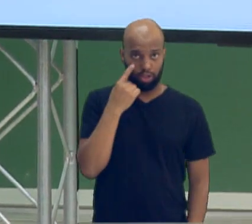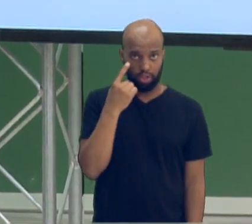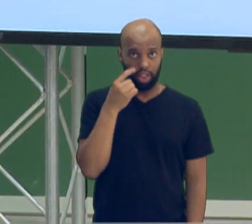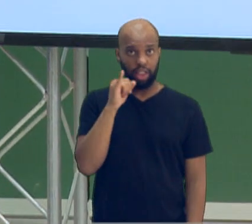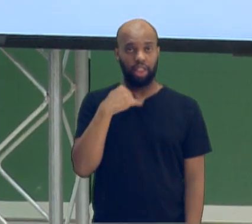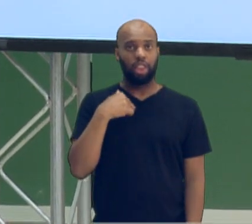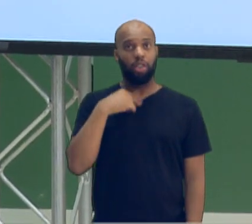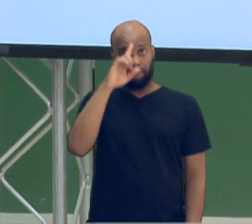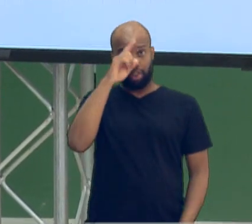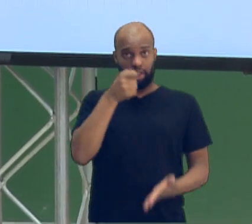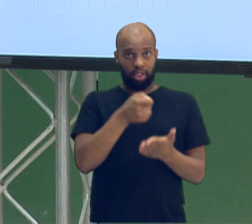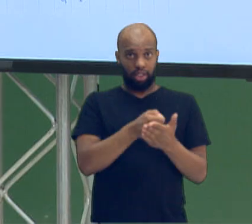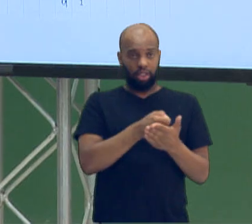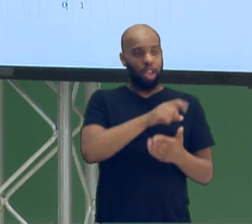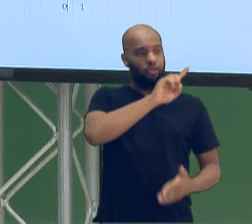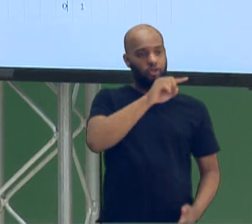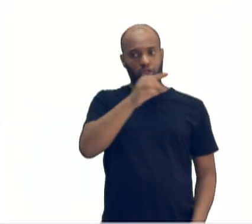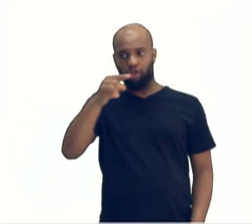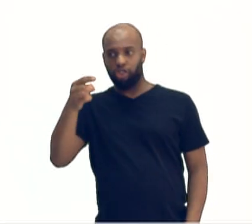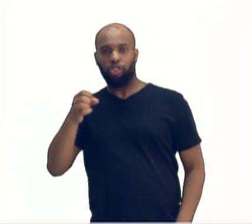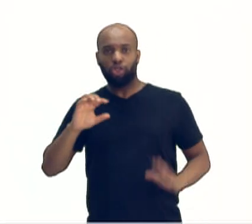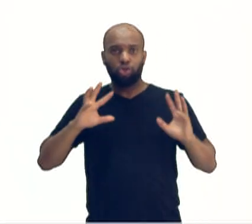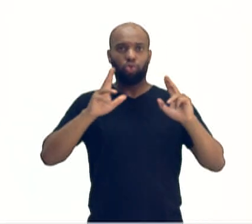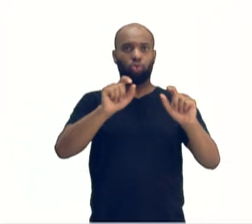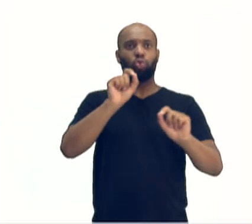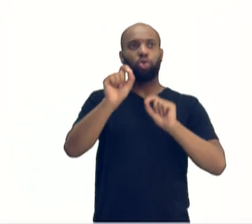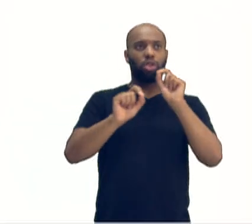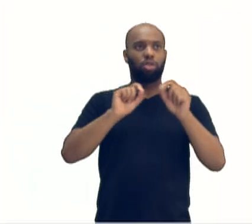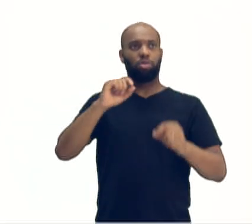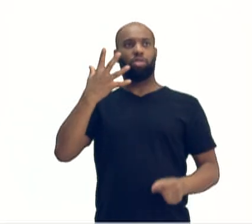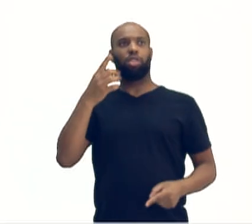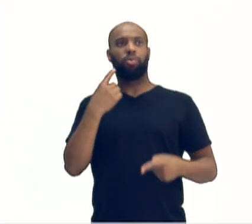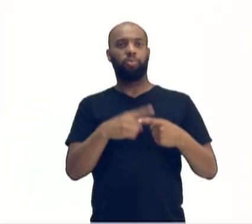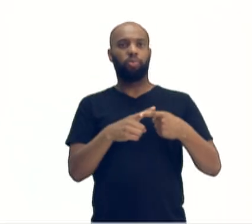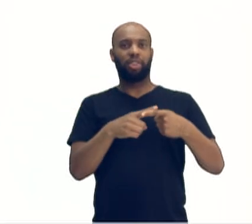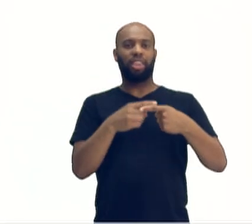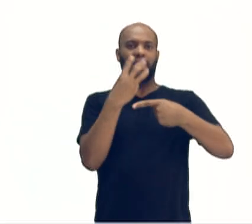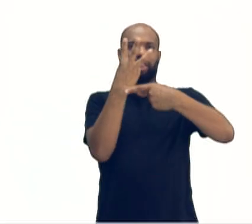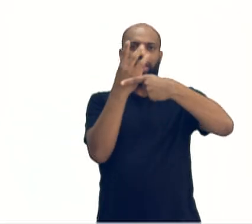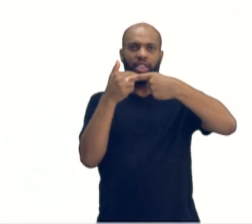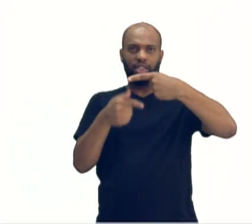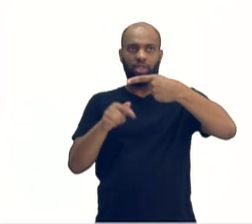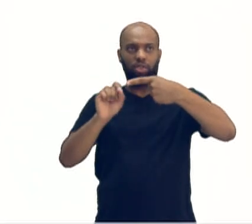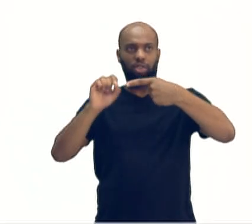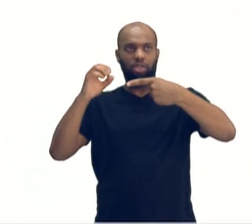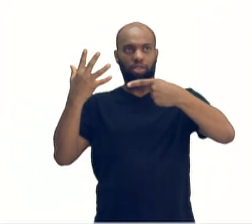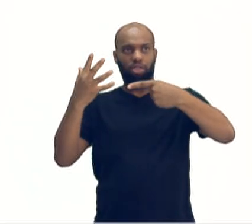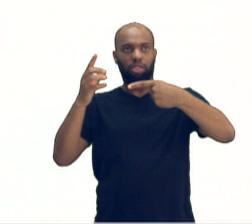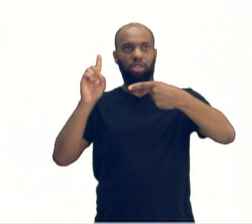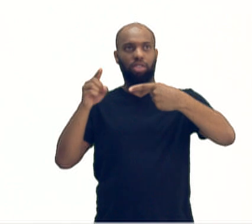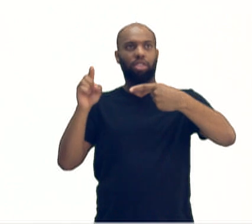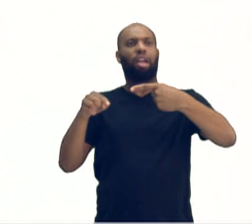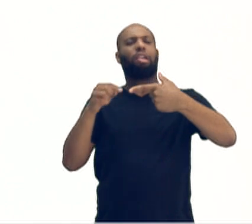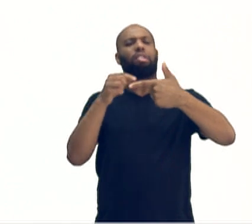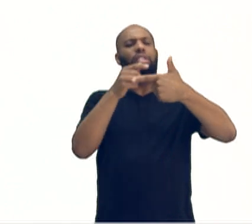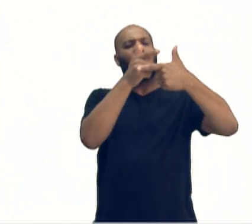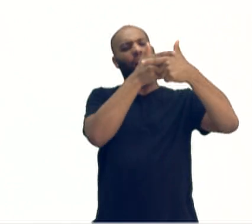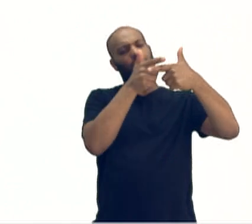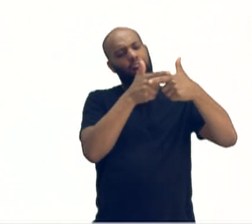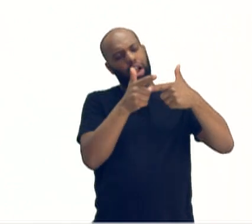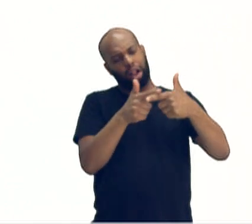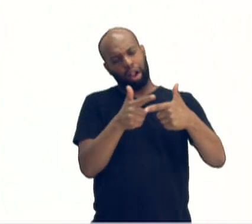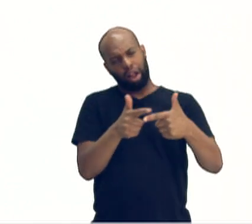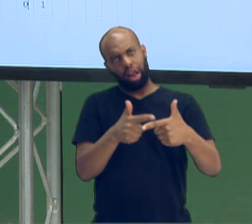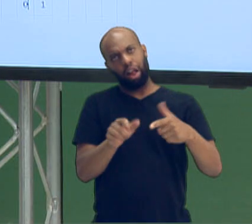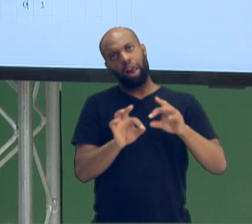Se eu resolver transformar tudo em decimal, o que vai acontecer? Quando eu faço 3 sétimos, olha, é uma conta que não termina. É